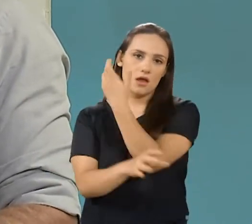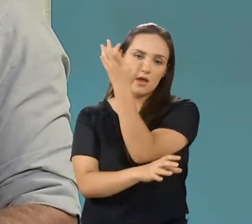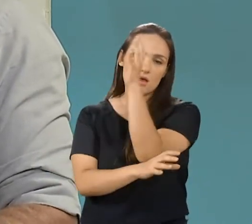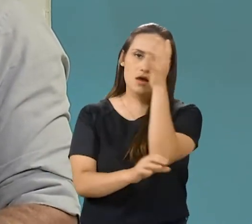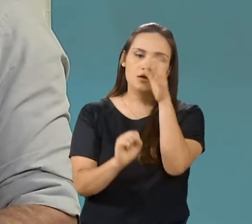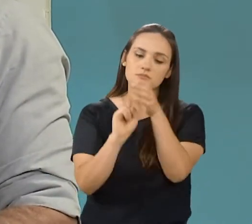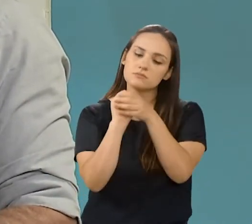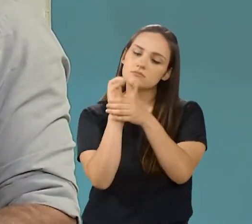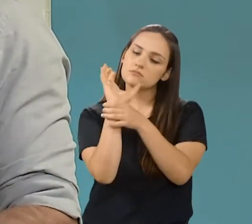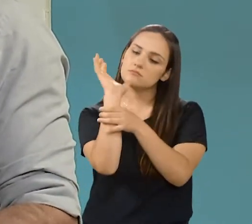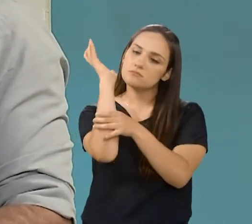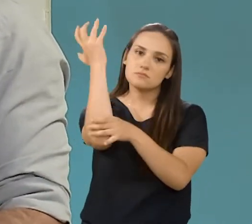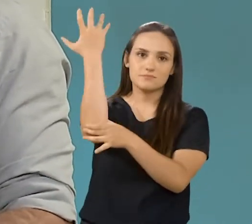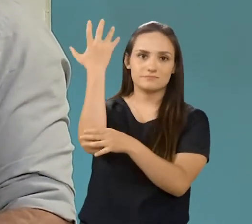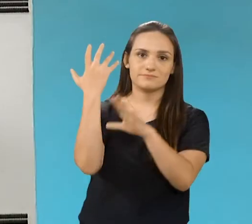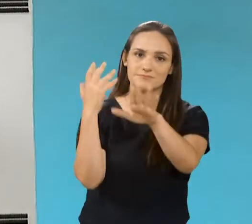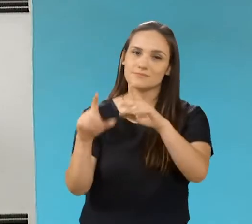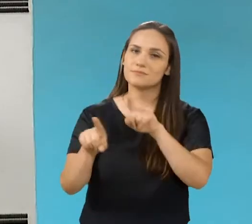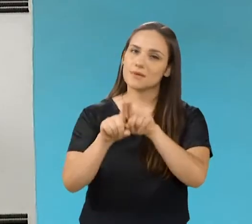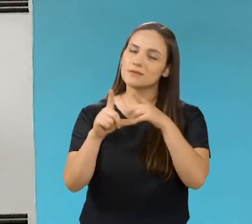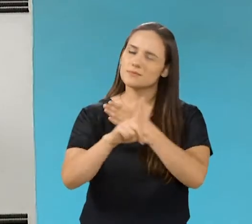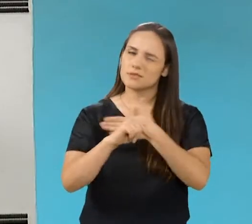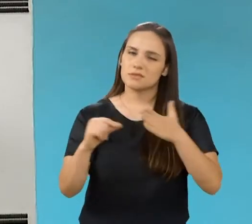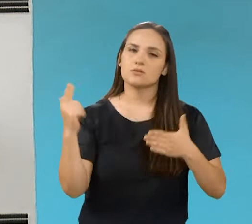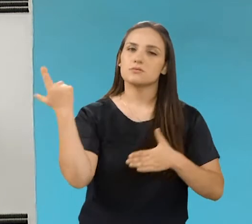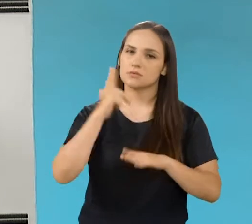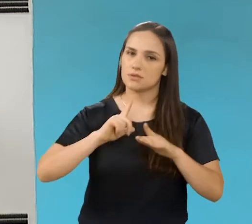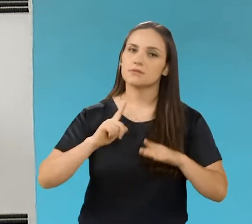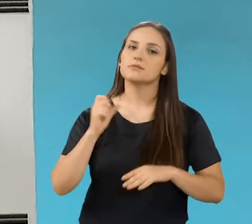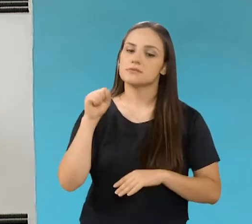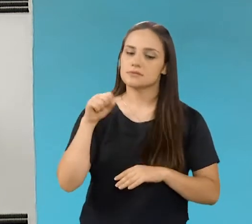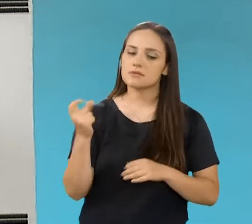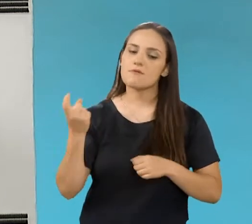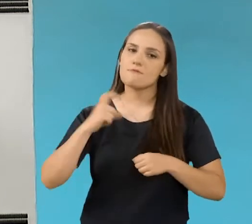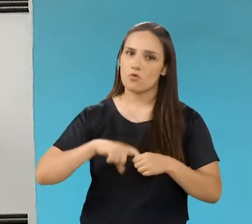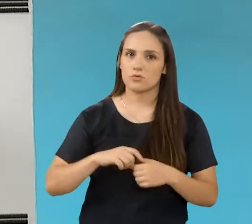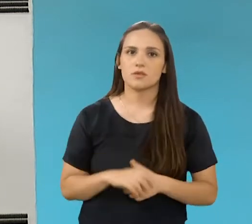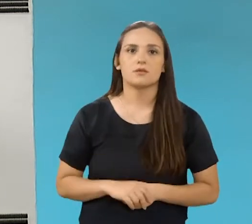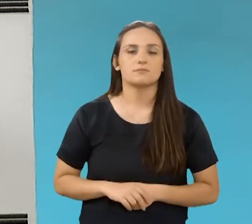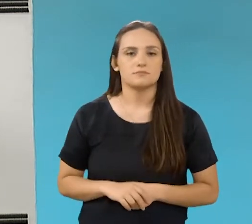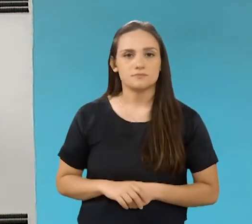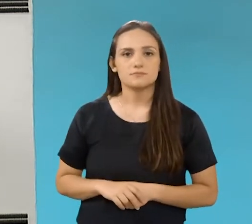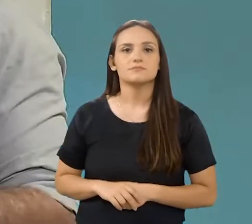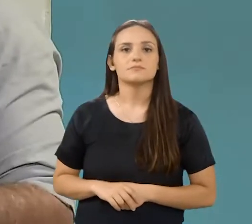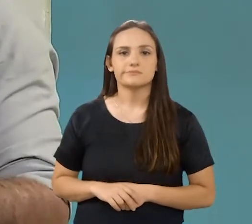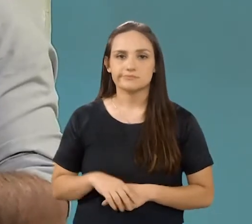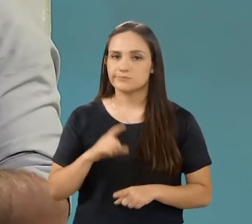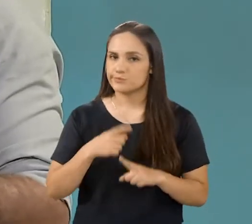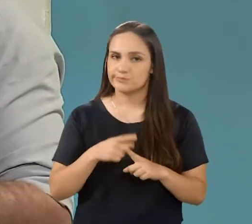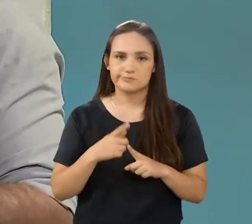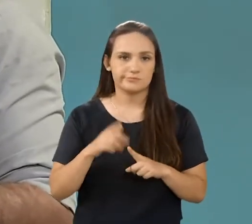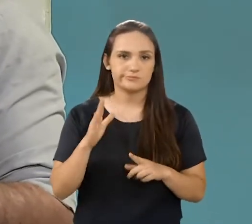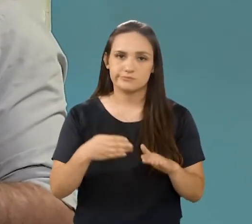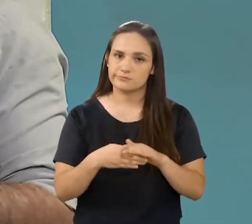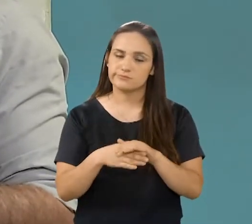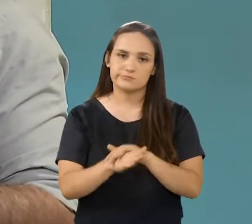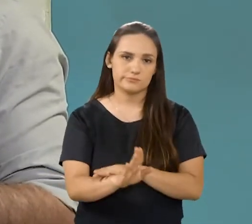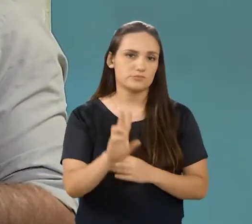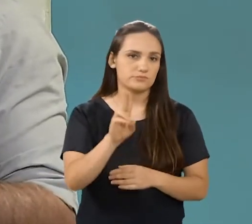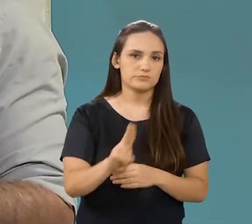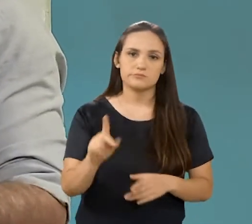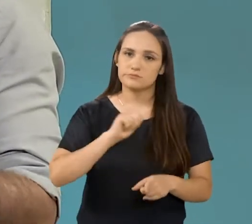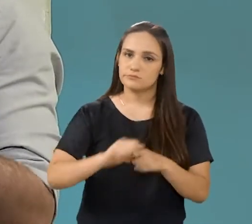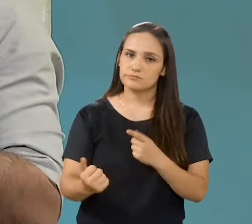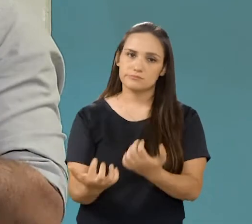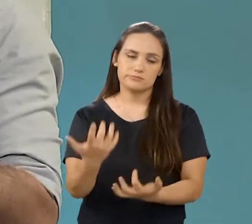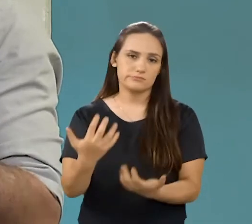Mas, assim, o Pantanal ele é muito resiliente, né? Como você comentou, assim, há anos o Pantanal assim, é utilizado o